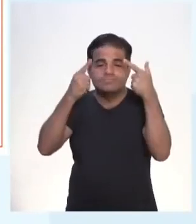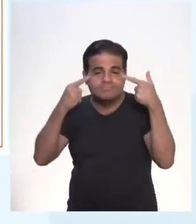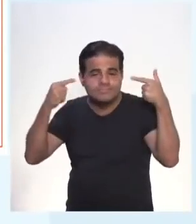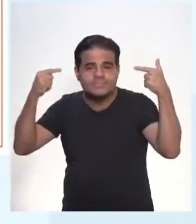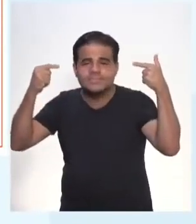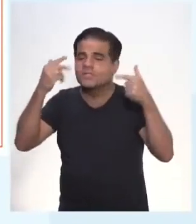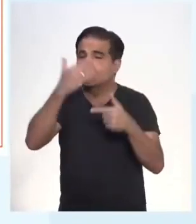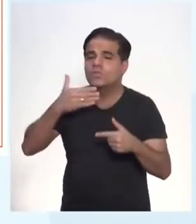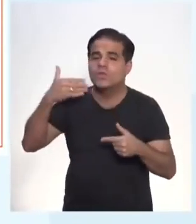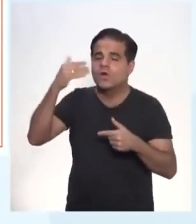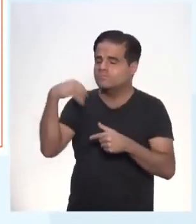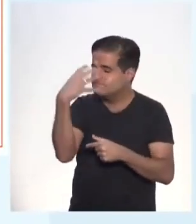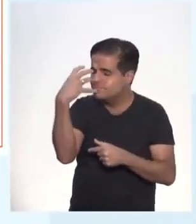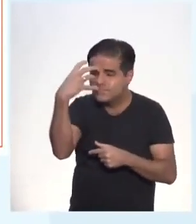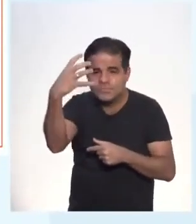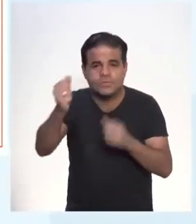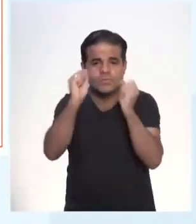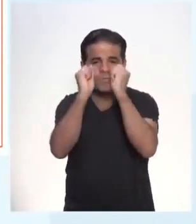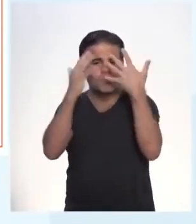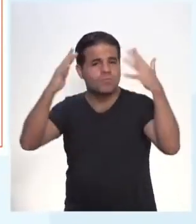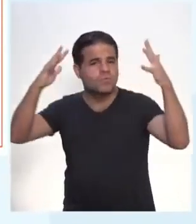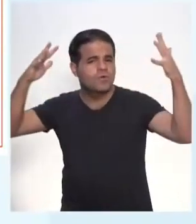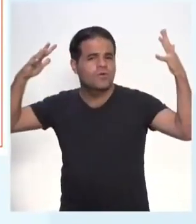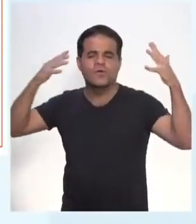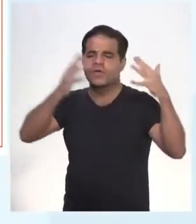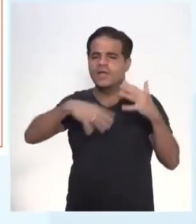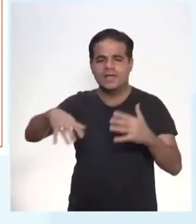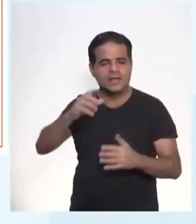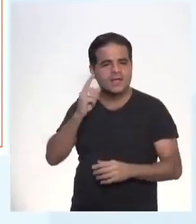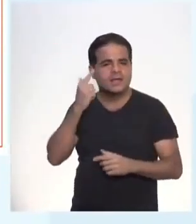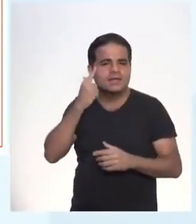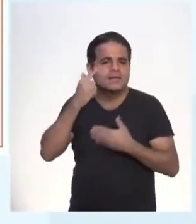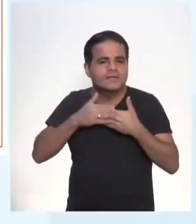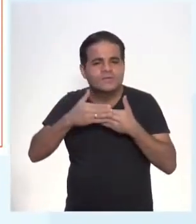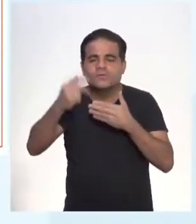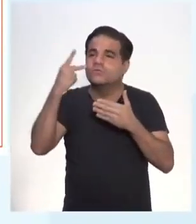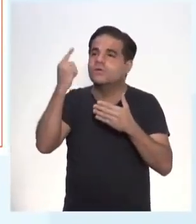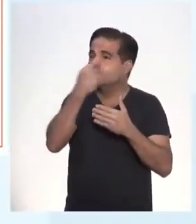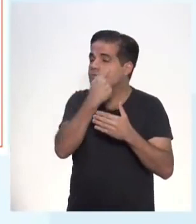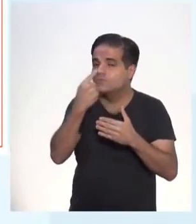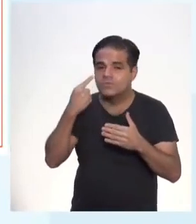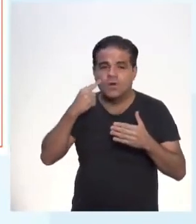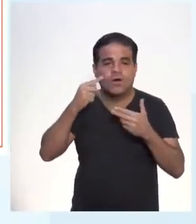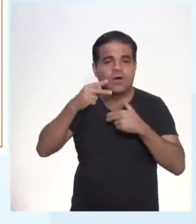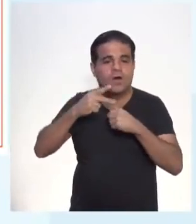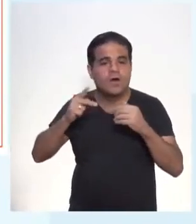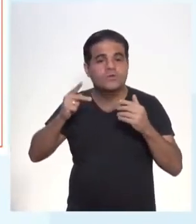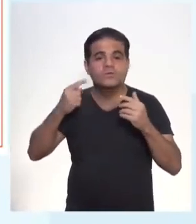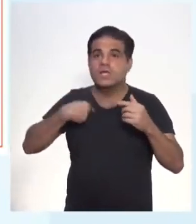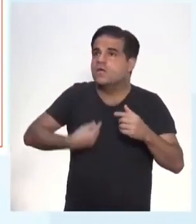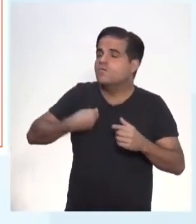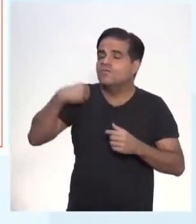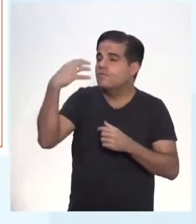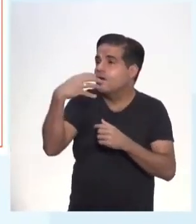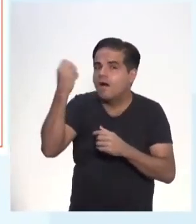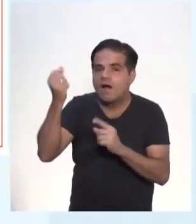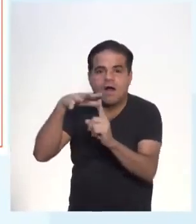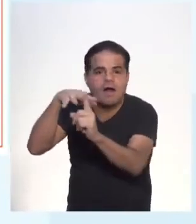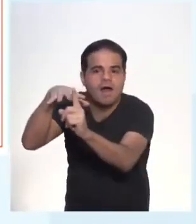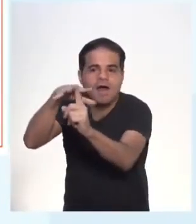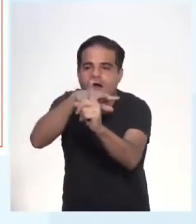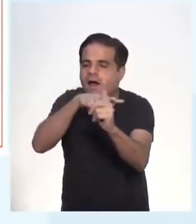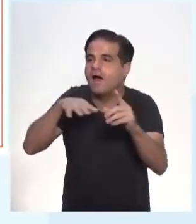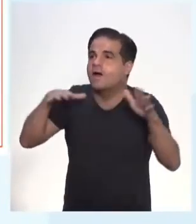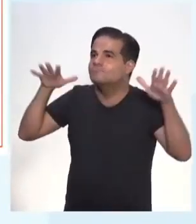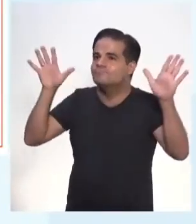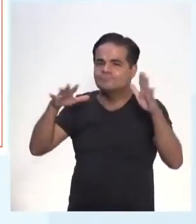Que doces encantos no brilho fulgente, no brilho dolente dos teus olhos santos. E eu vivo adorando, meu anjo